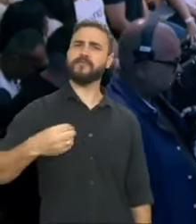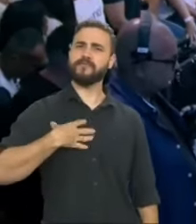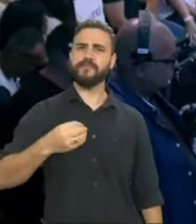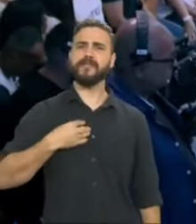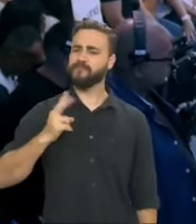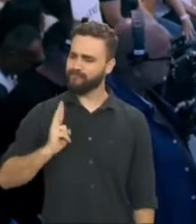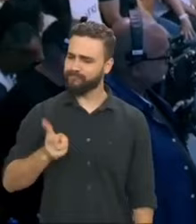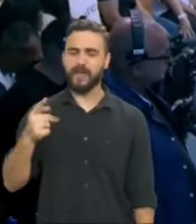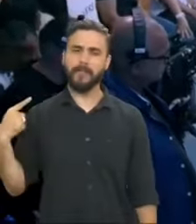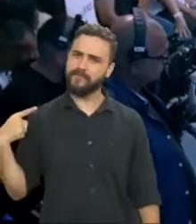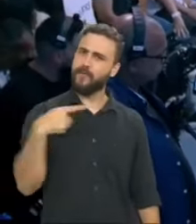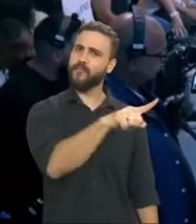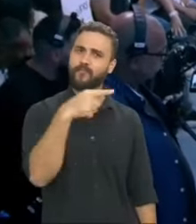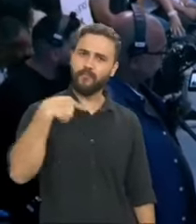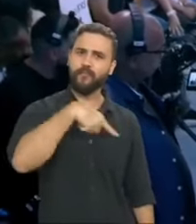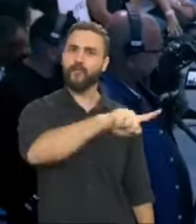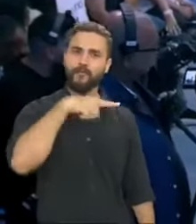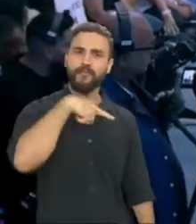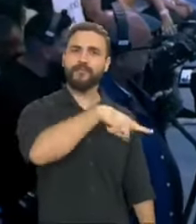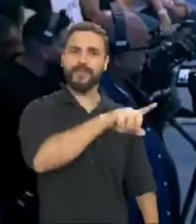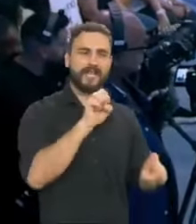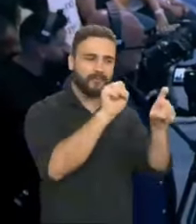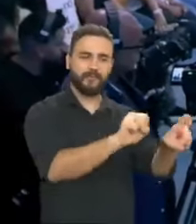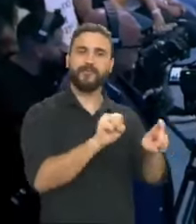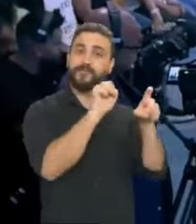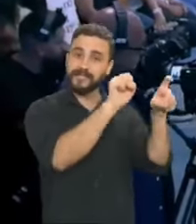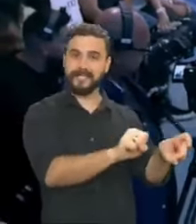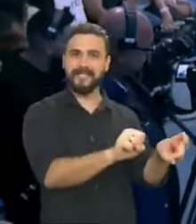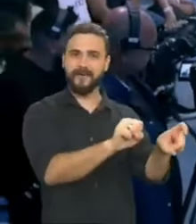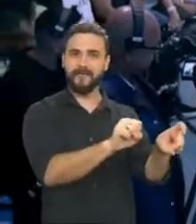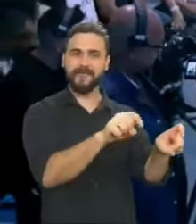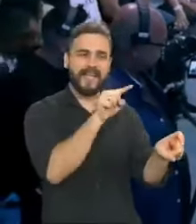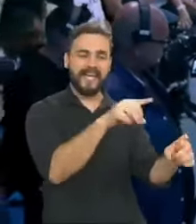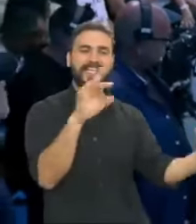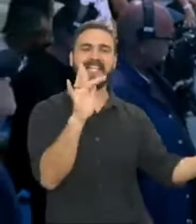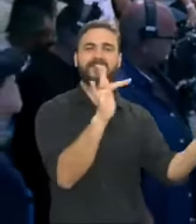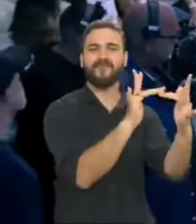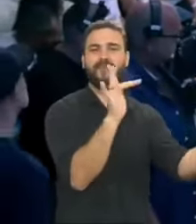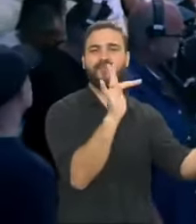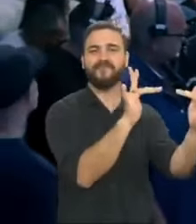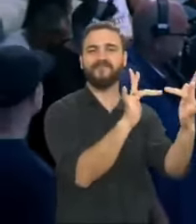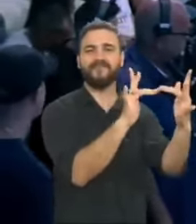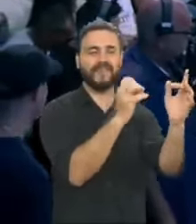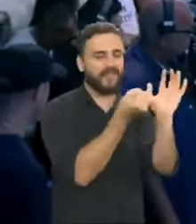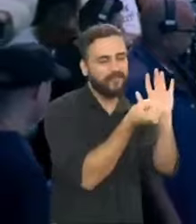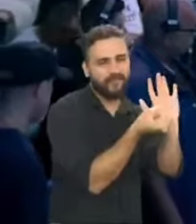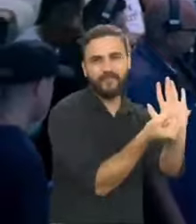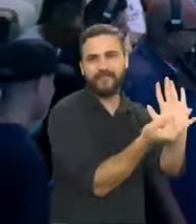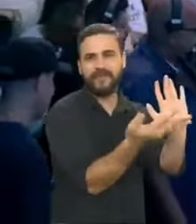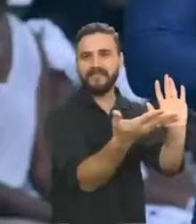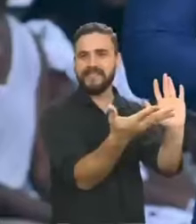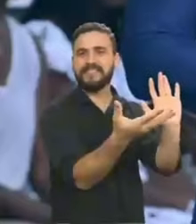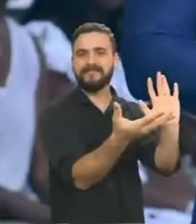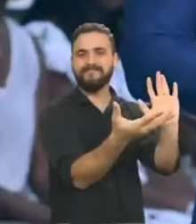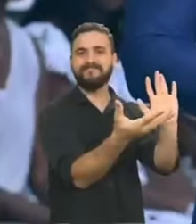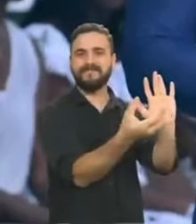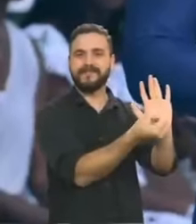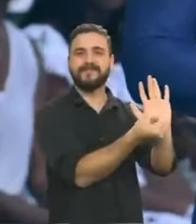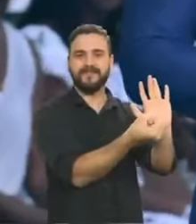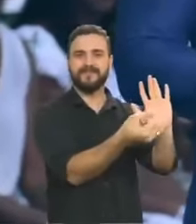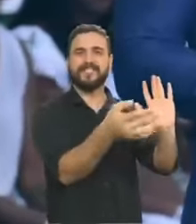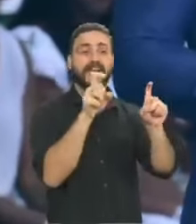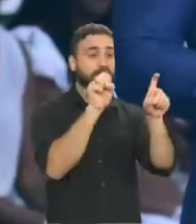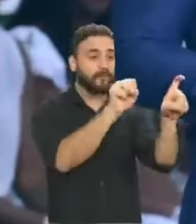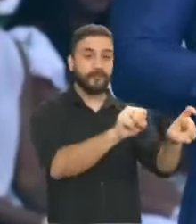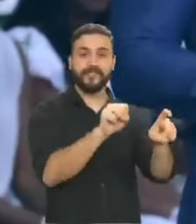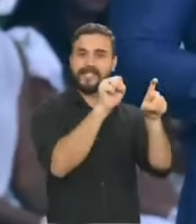o sertão, acabou, dá briga. Porque ali eles têm um contato com o evangelho. Você coloca o evangelho no sertão, o evangelho